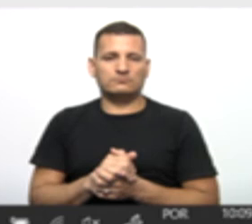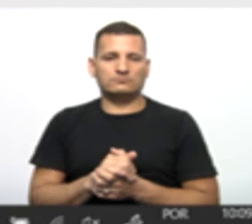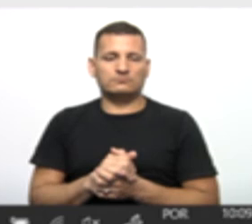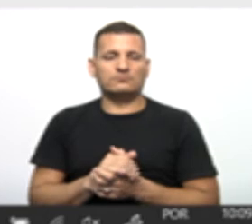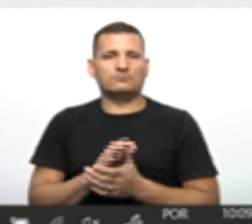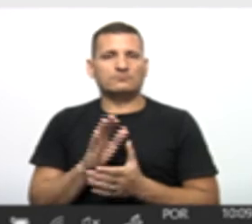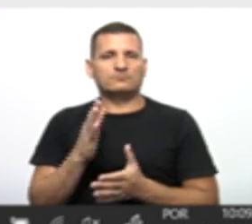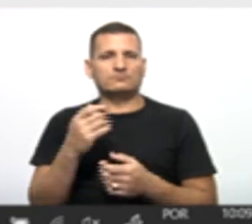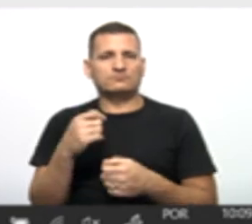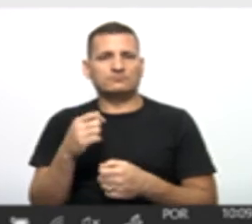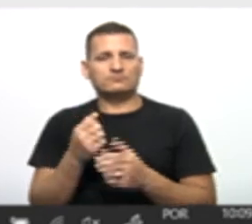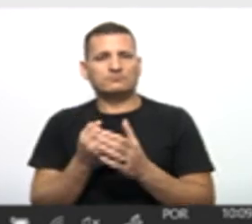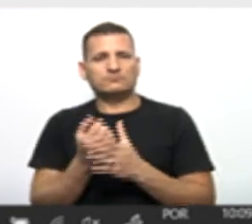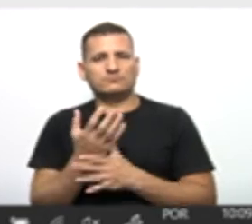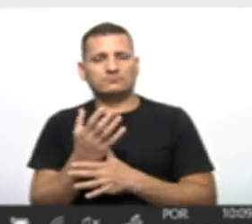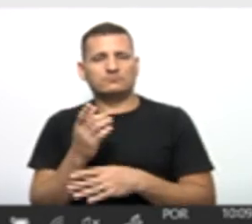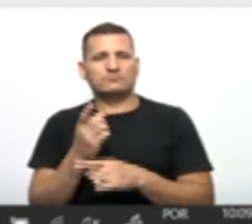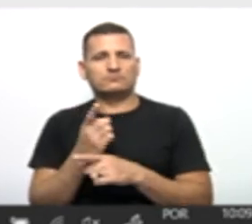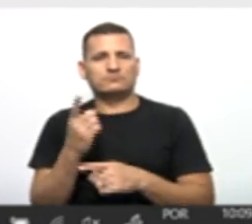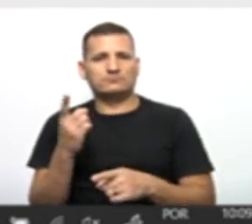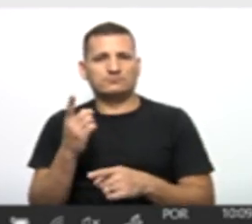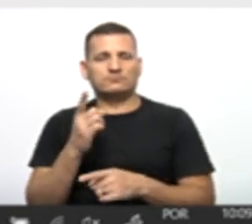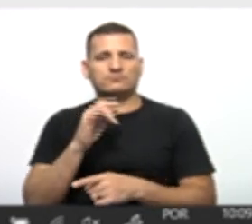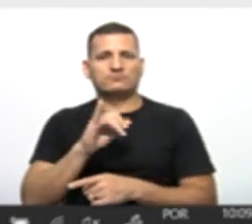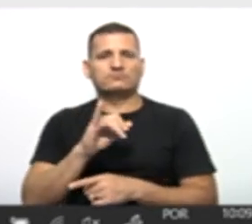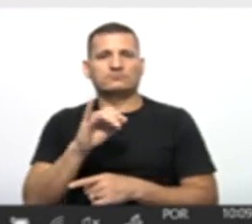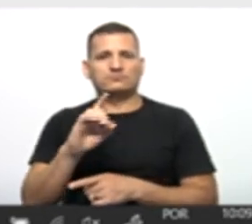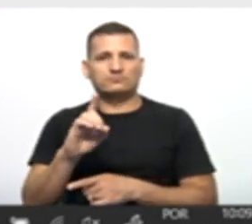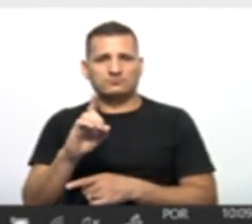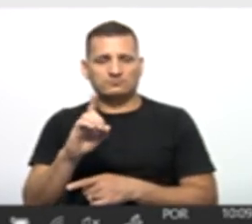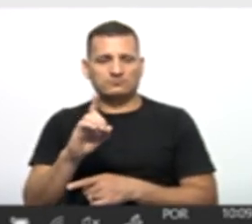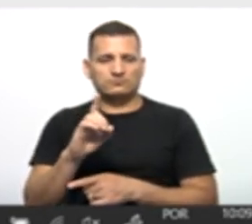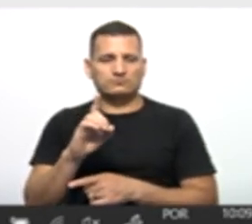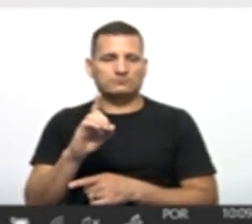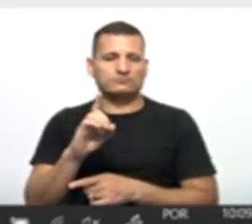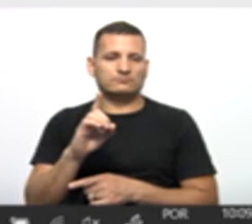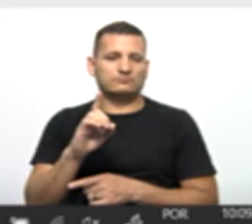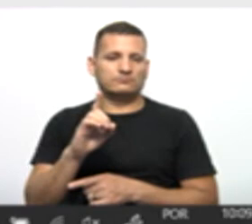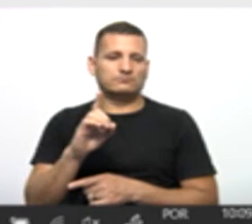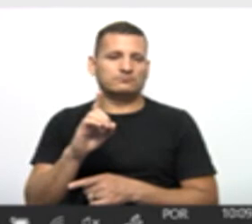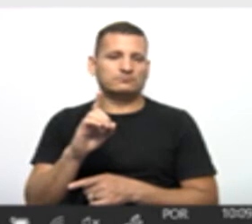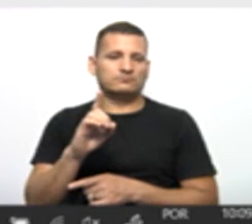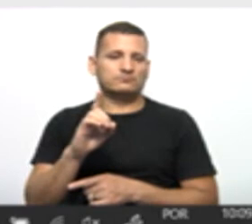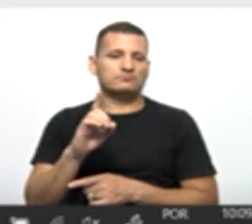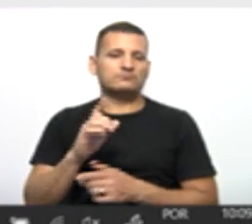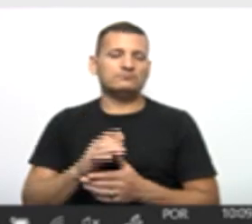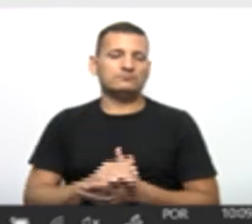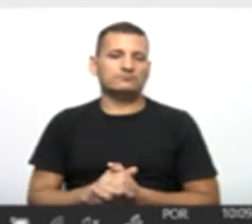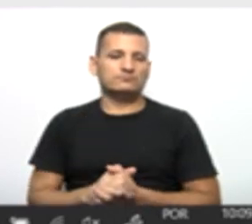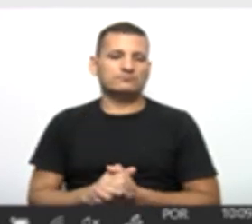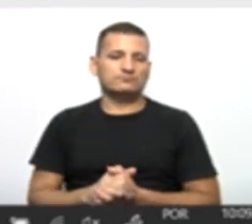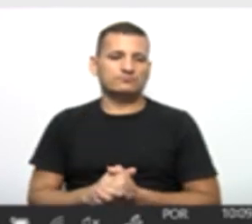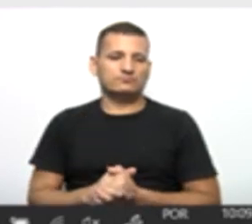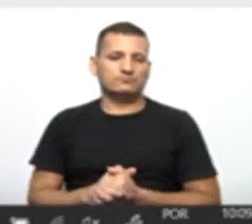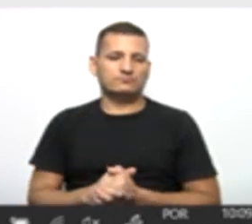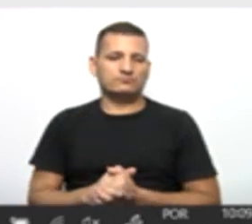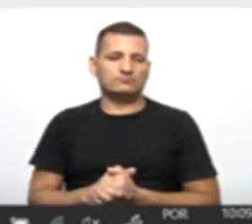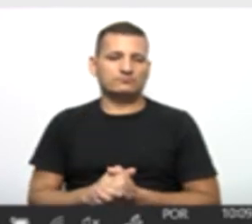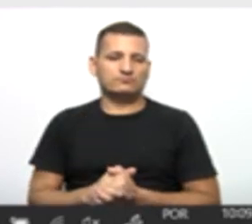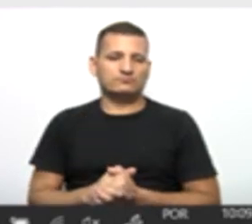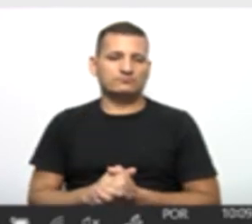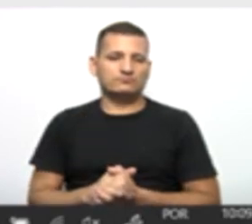gente descobrir esse ID, para não vincular uma tarefa a uma disciplina que não seja...